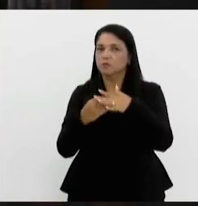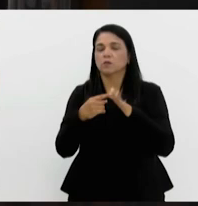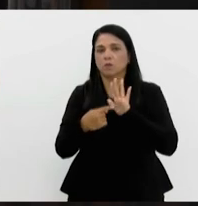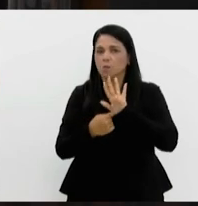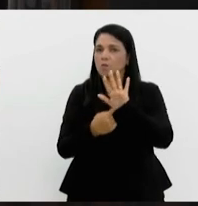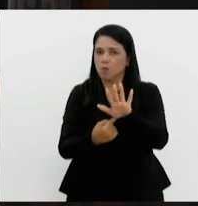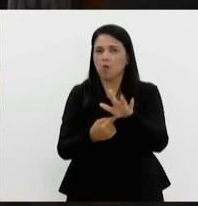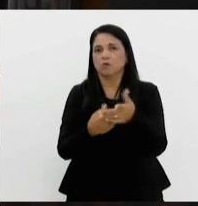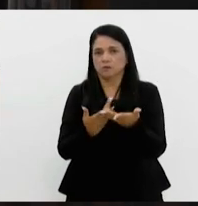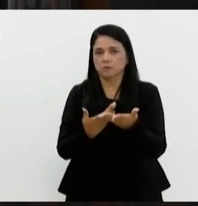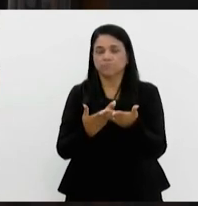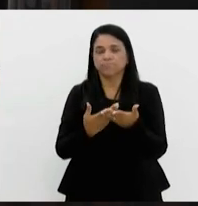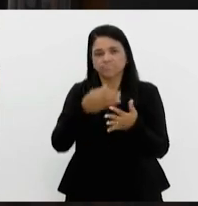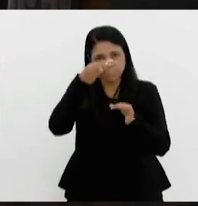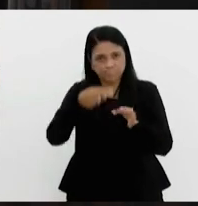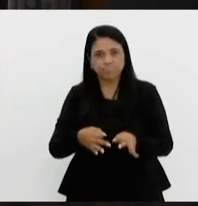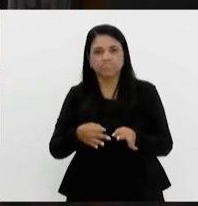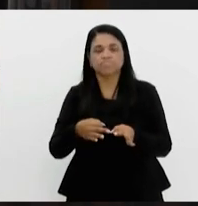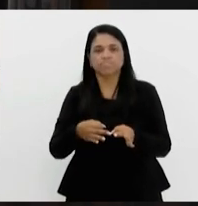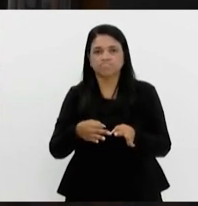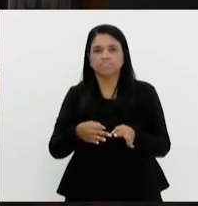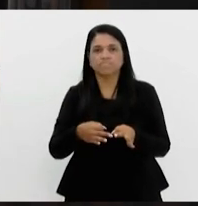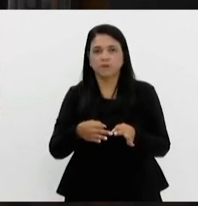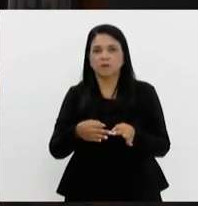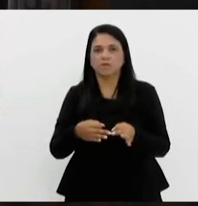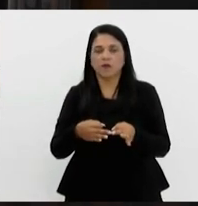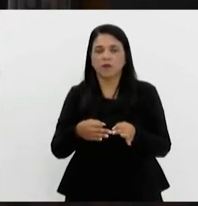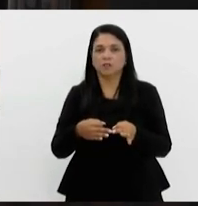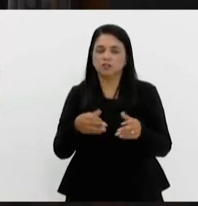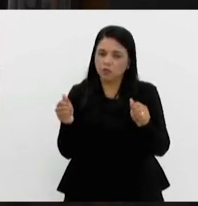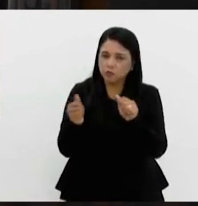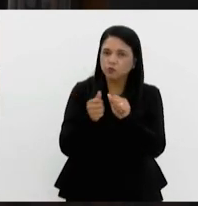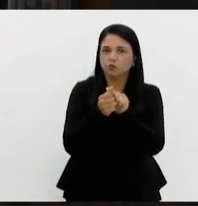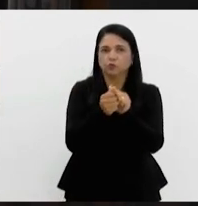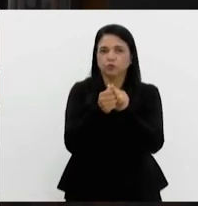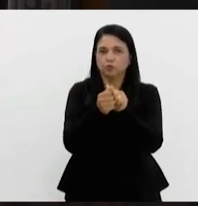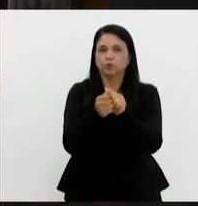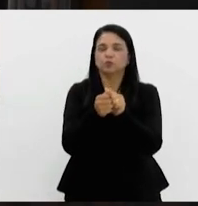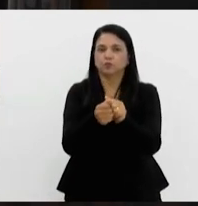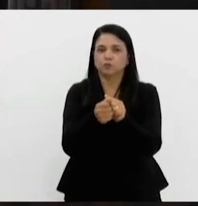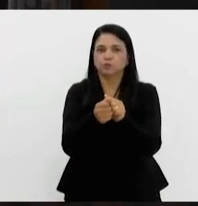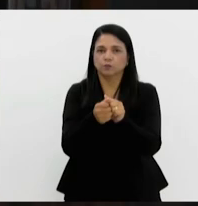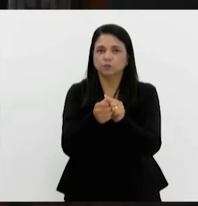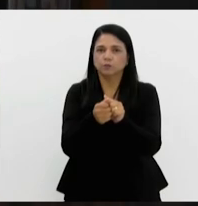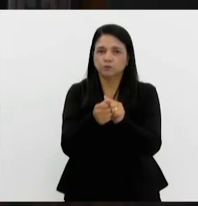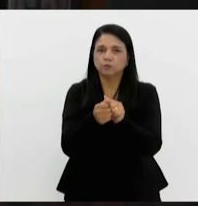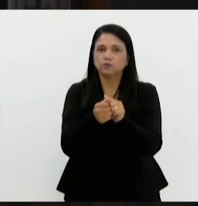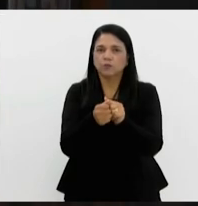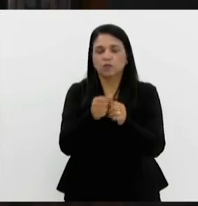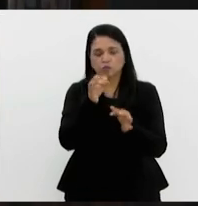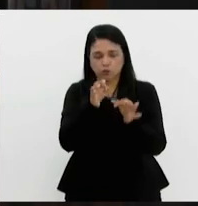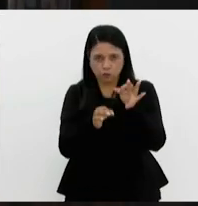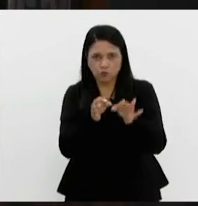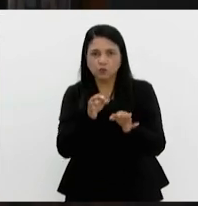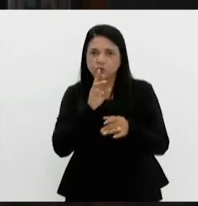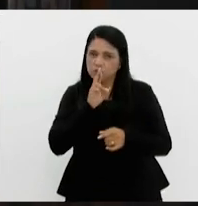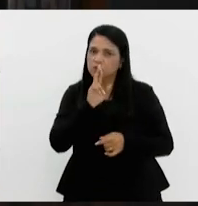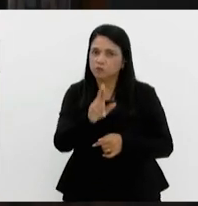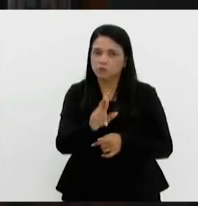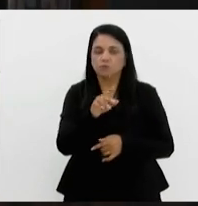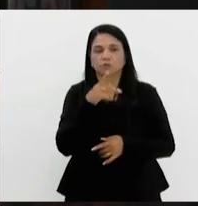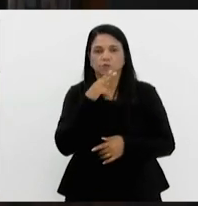ela se prontificará em estar junto, dando as justificativas, né?